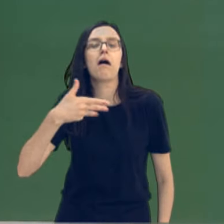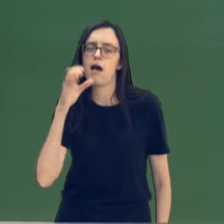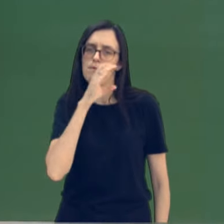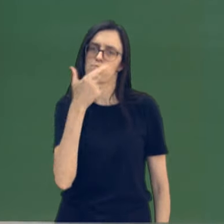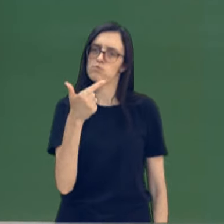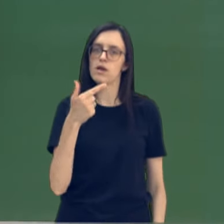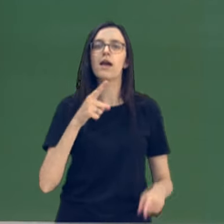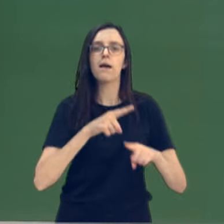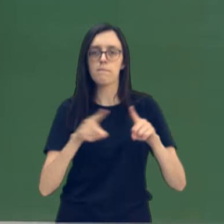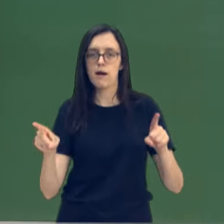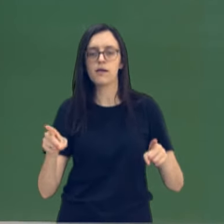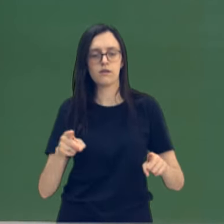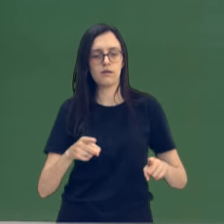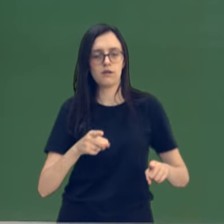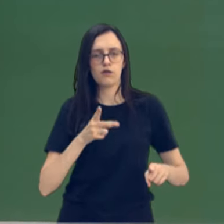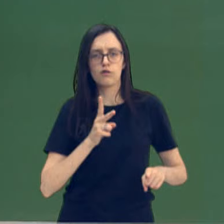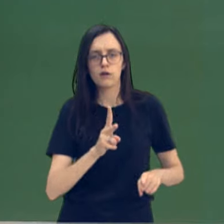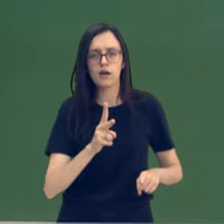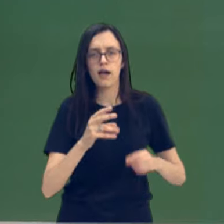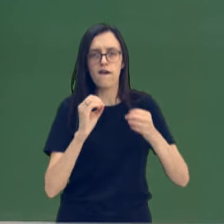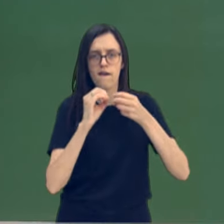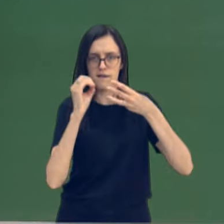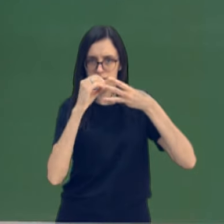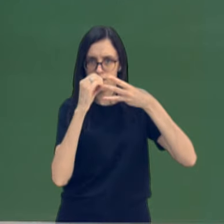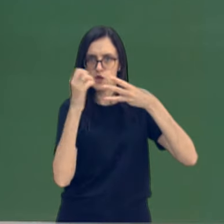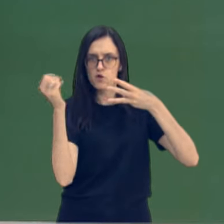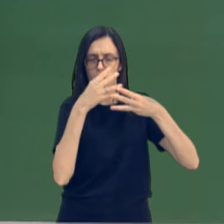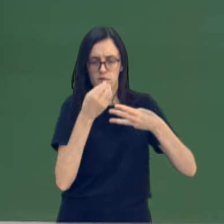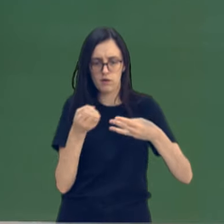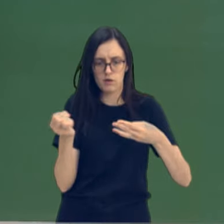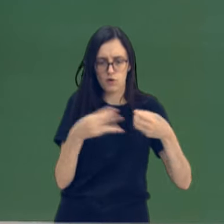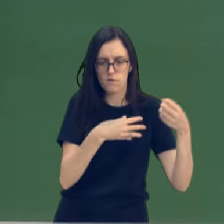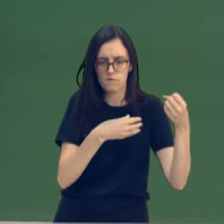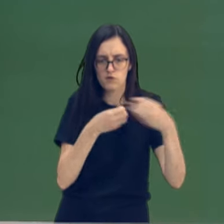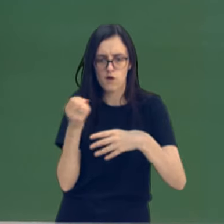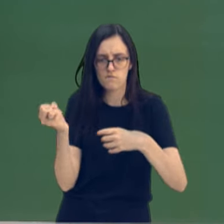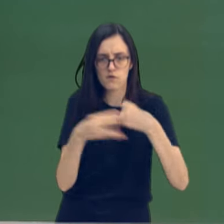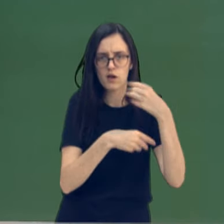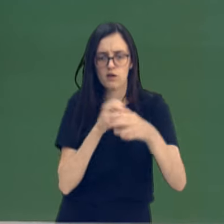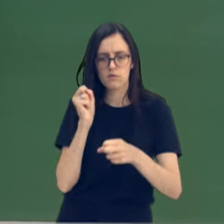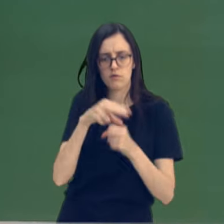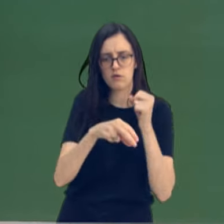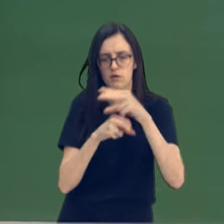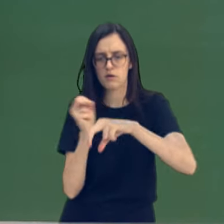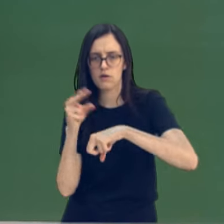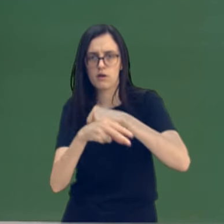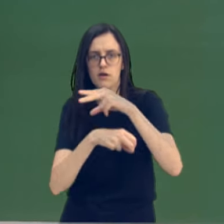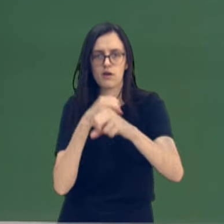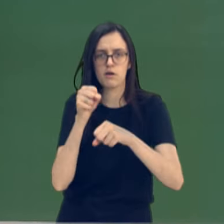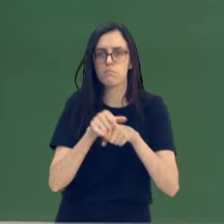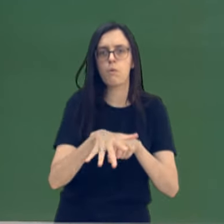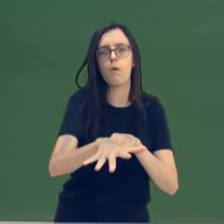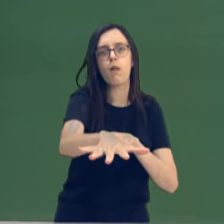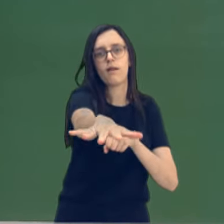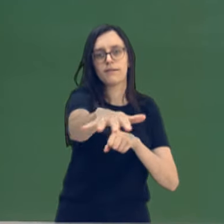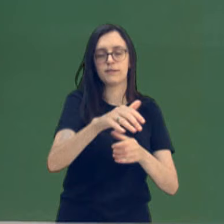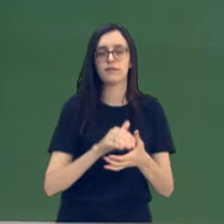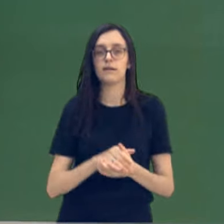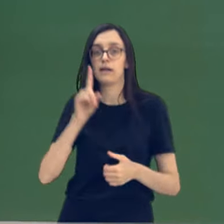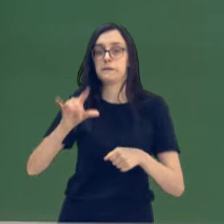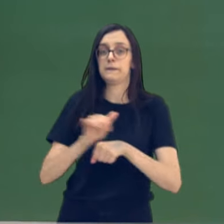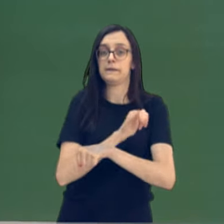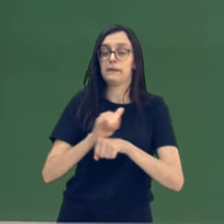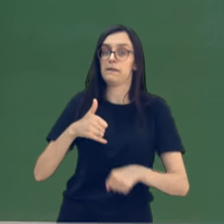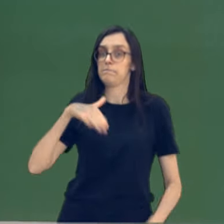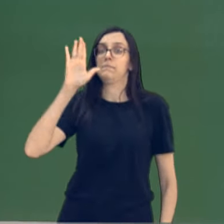que você perpetua a sua espécie de vírus sem precisar infectar novas células. Que louco isso, né? É uma técnica um